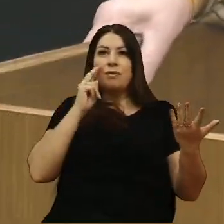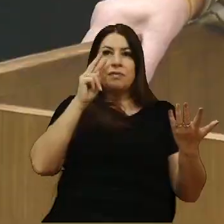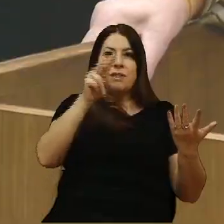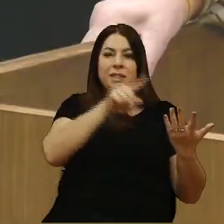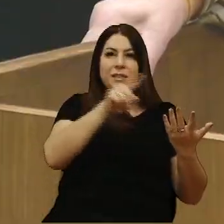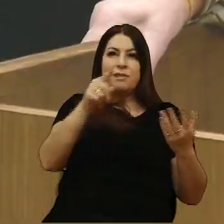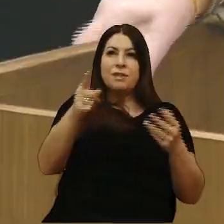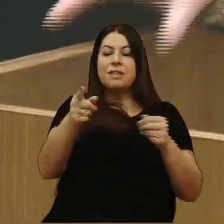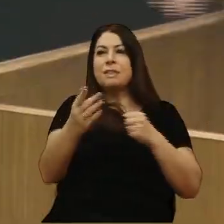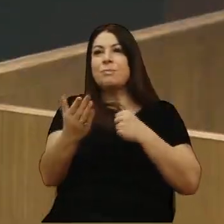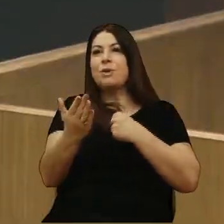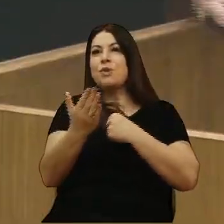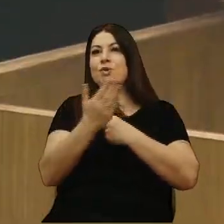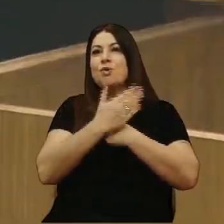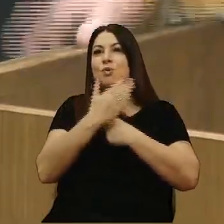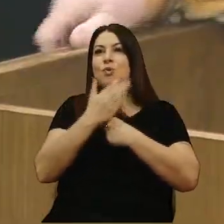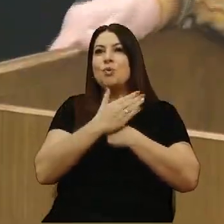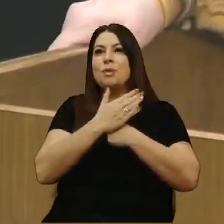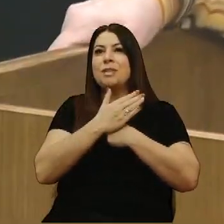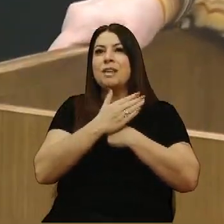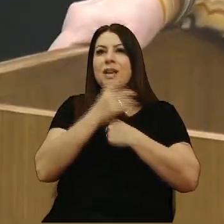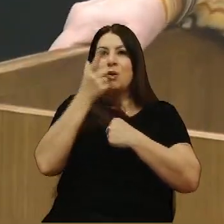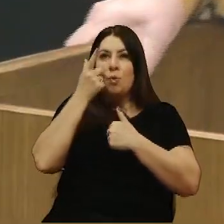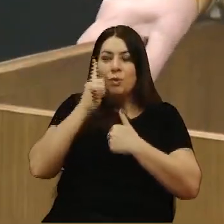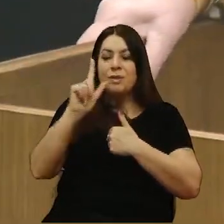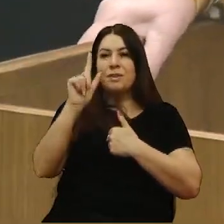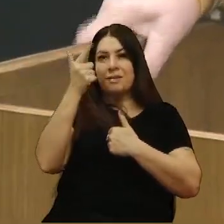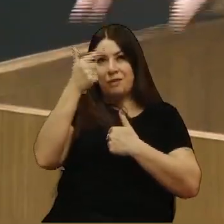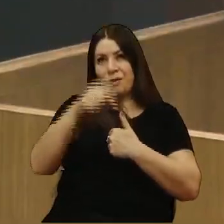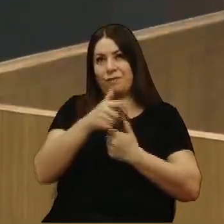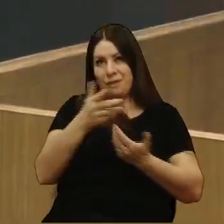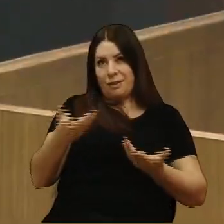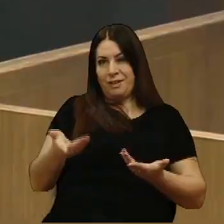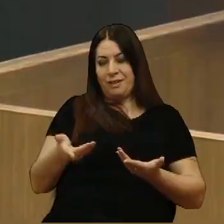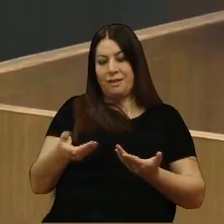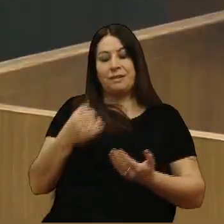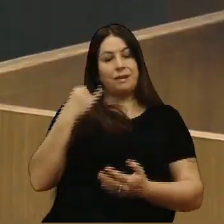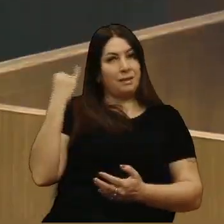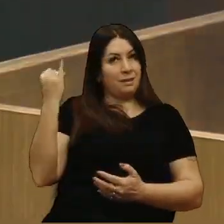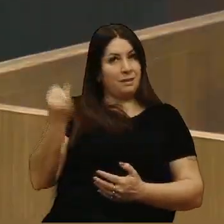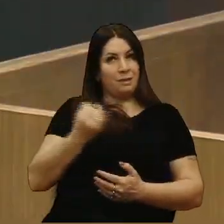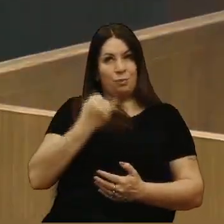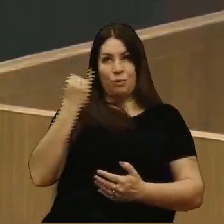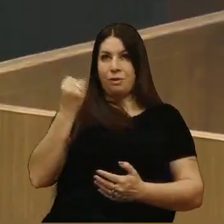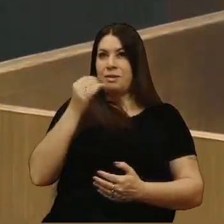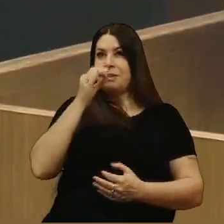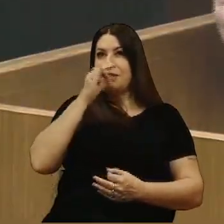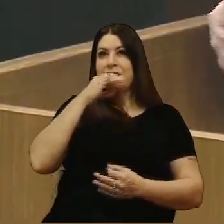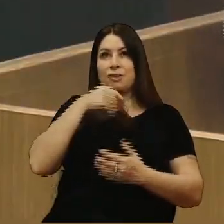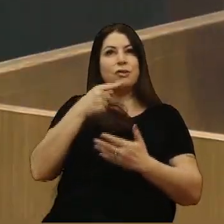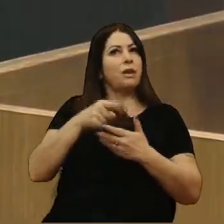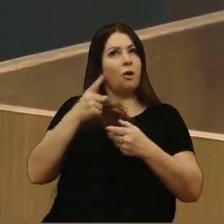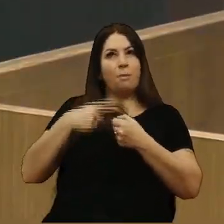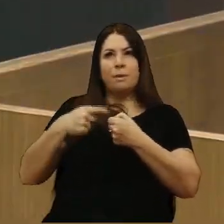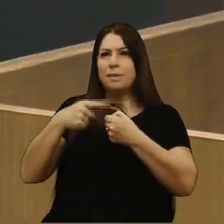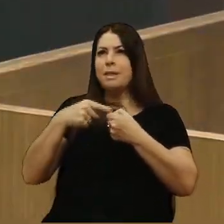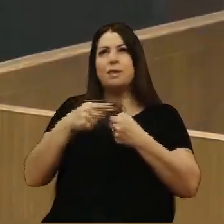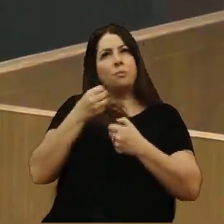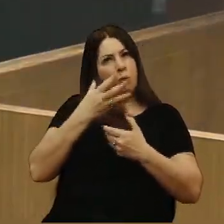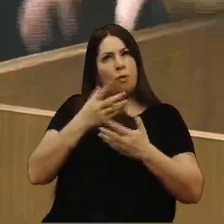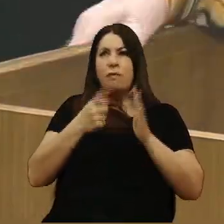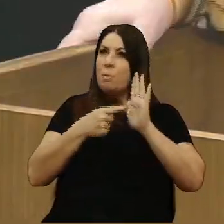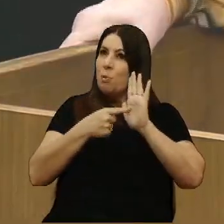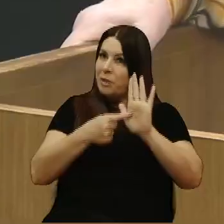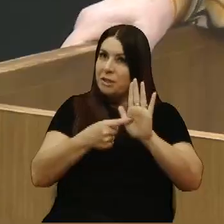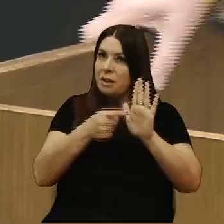me ajudam a reconquistar isso aí, gente. É importante, Caxias é uma cidade boa. Vamos